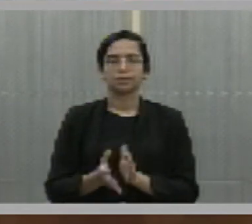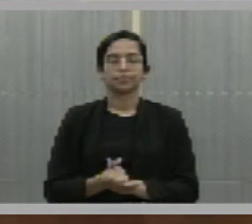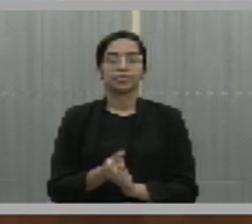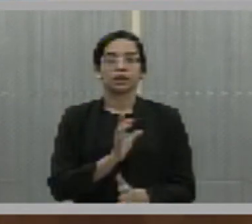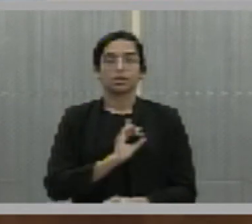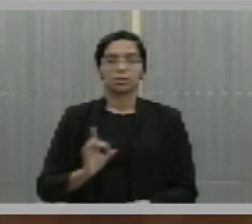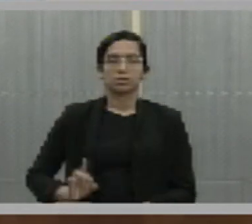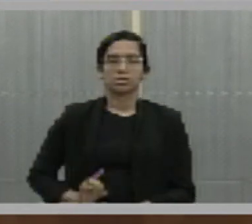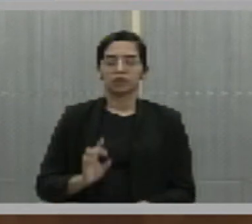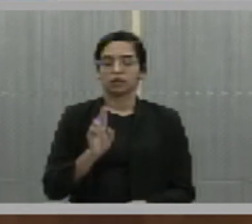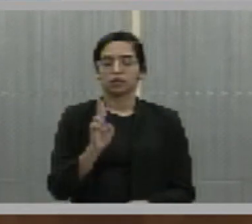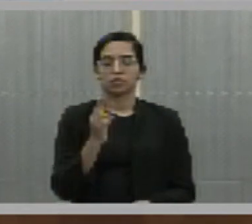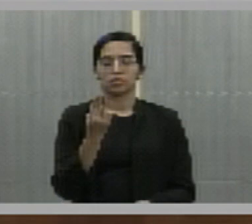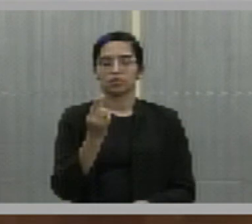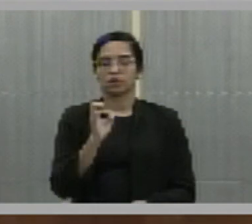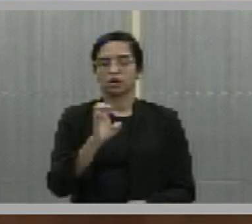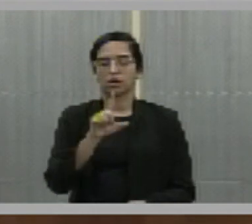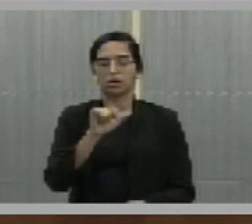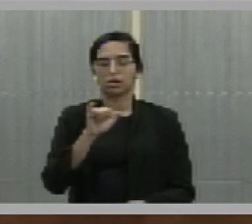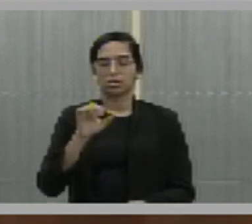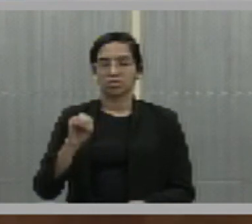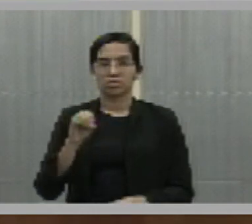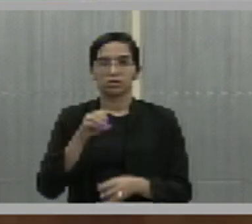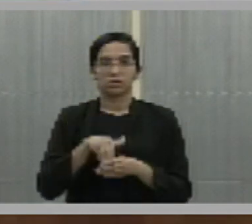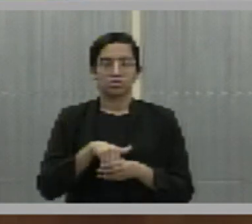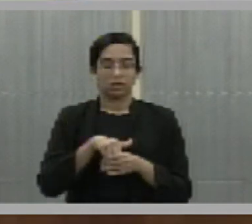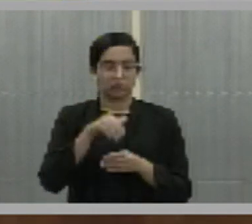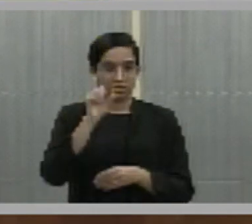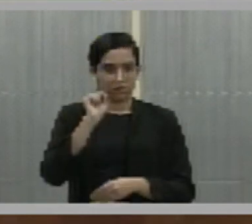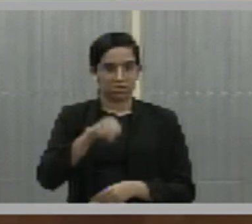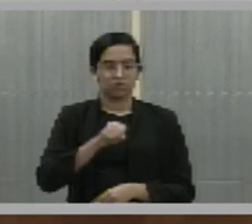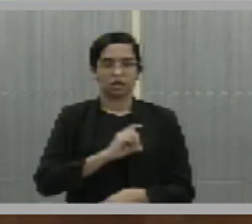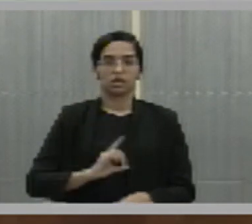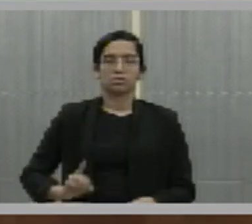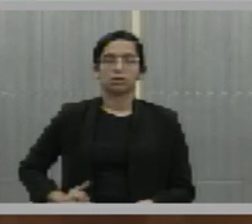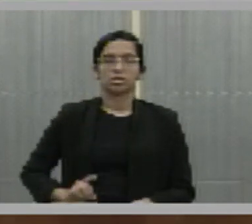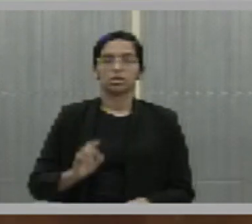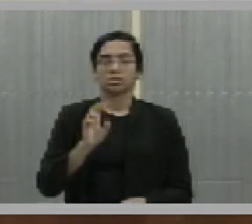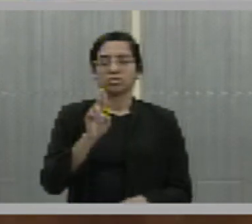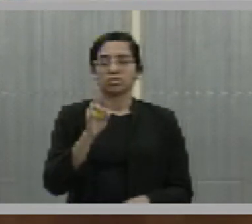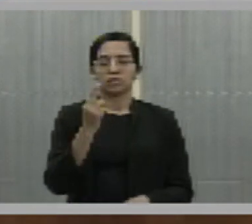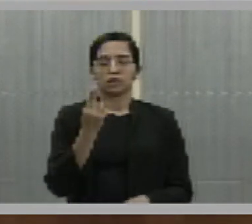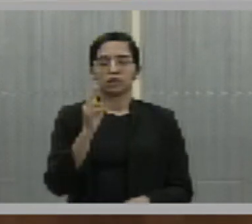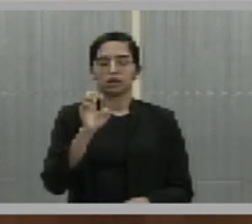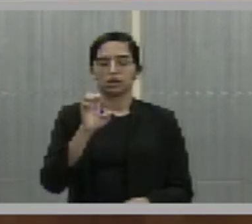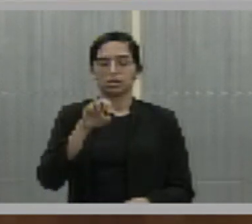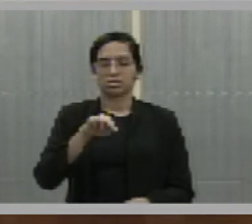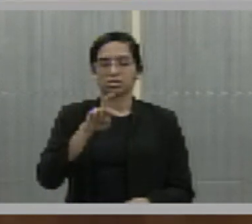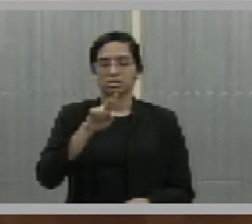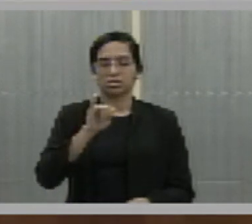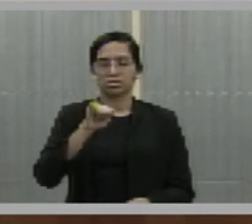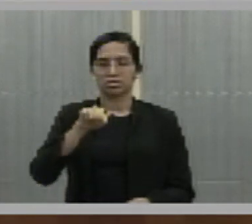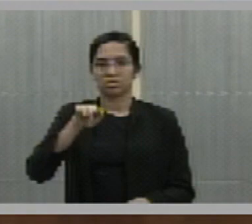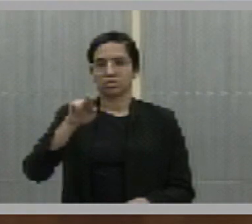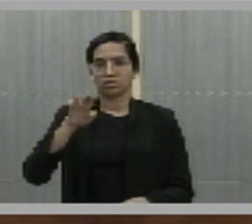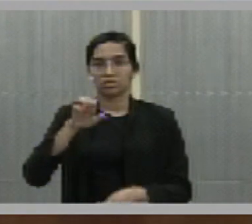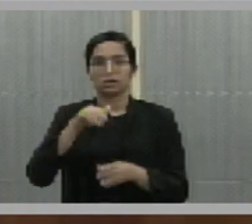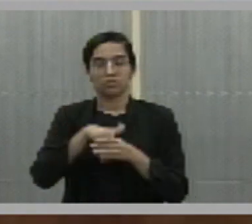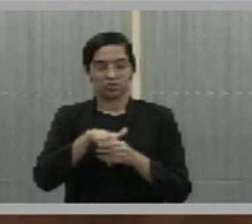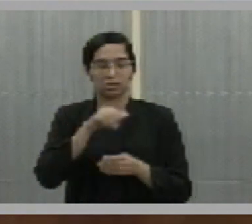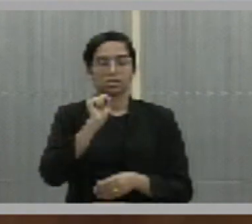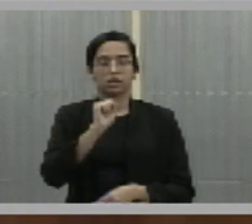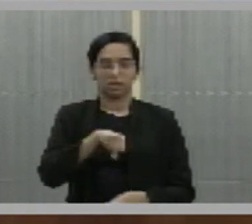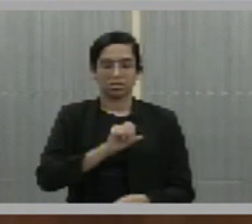Deputado Elis Isaías, como vota? Sim. Deputado Henrique Pires, como vota? Sim.